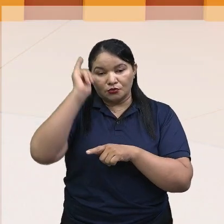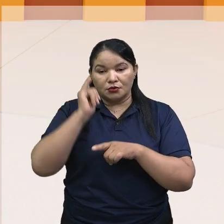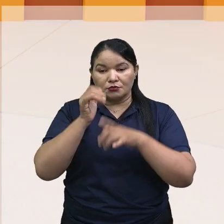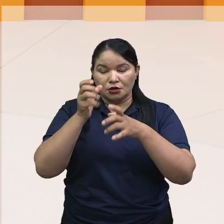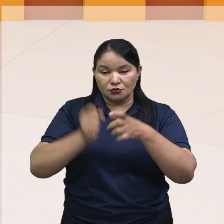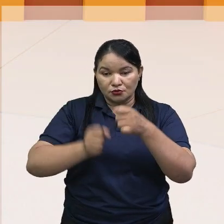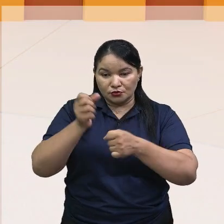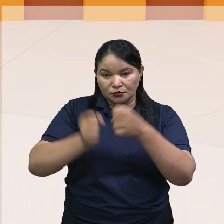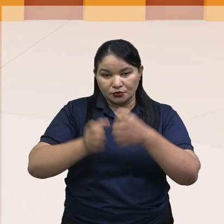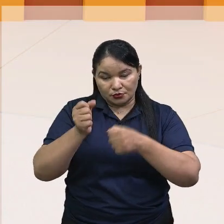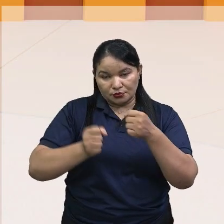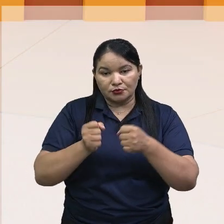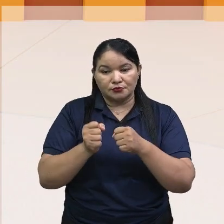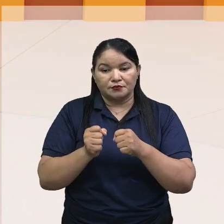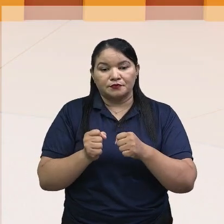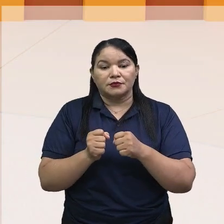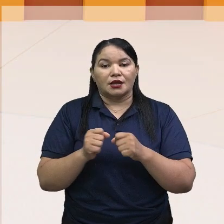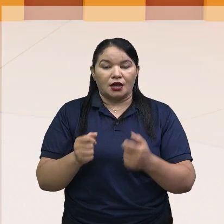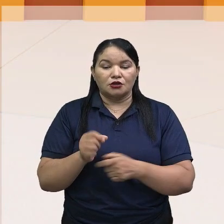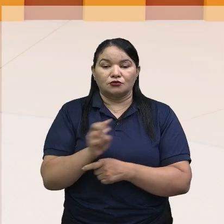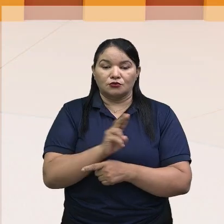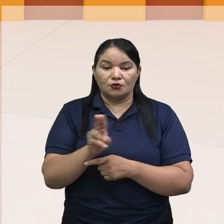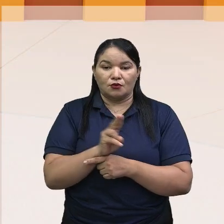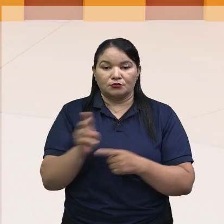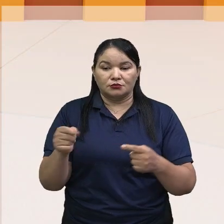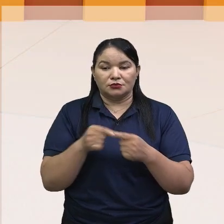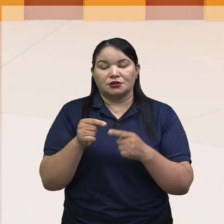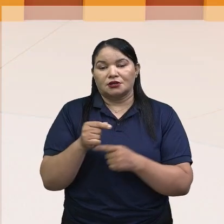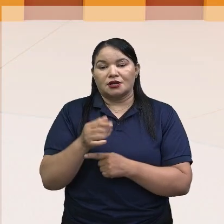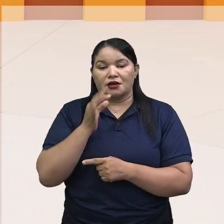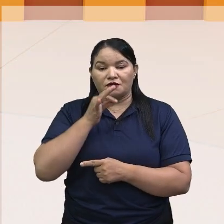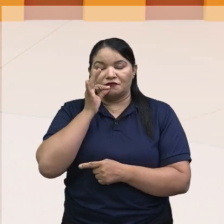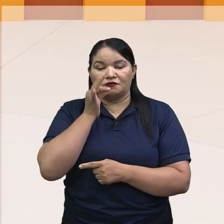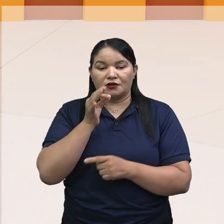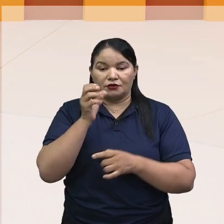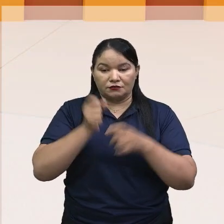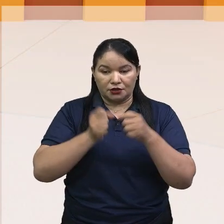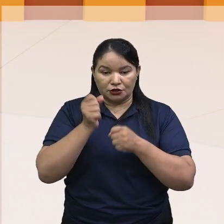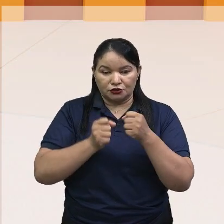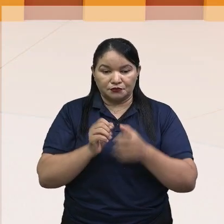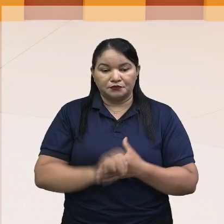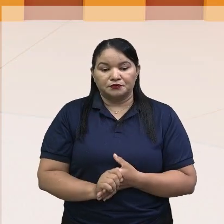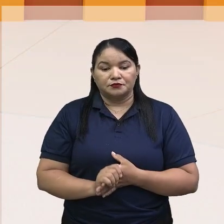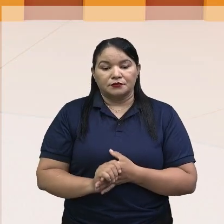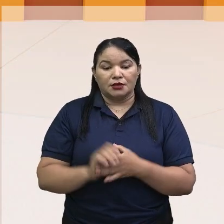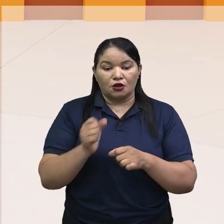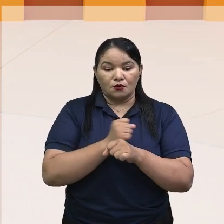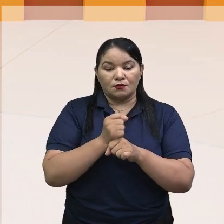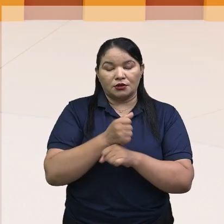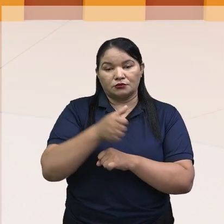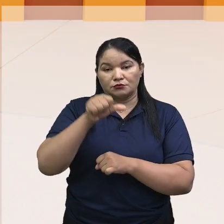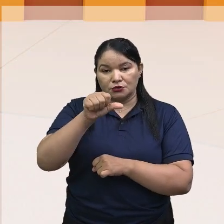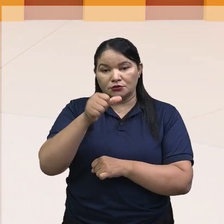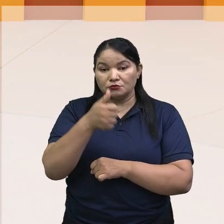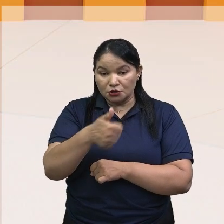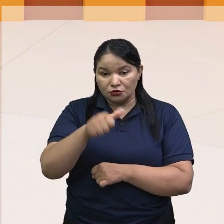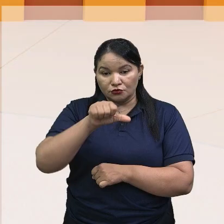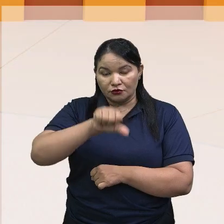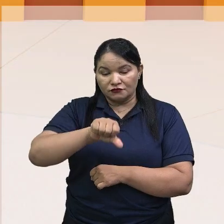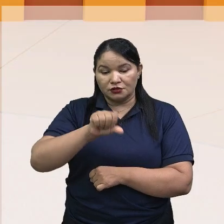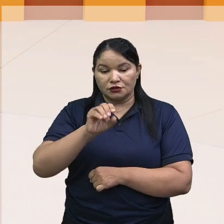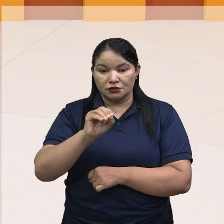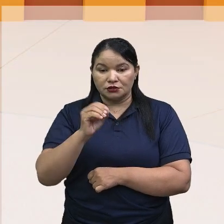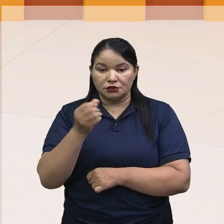aí esse nome da política do café com leite. No ano de 1906, a gente vai ver ali ser implementado